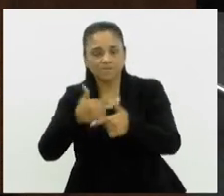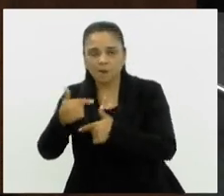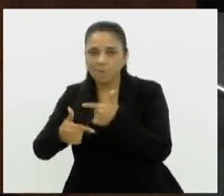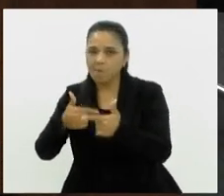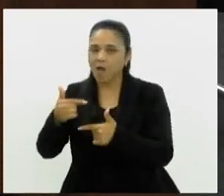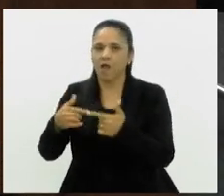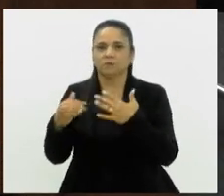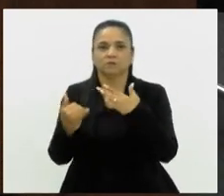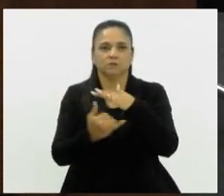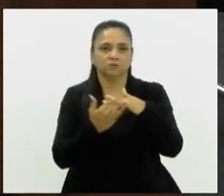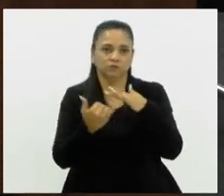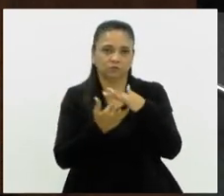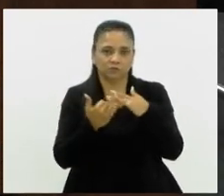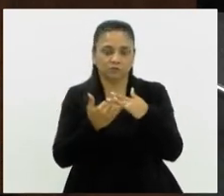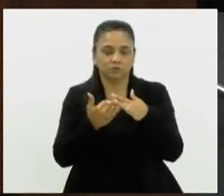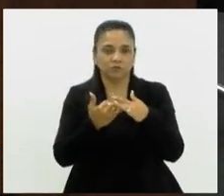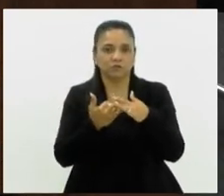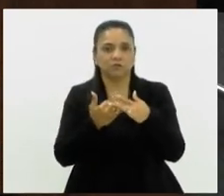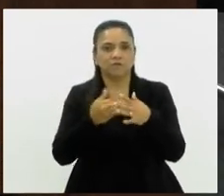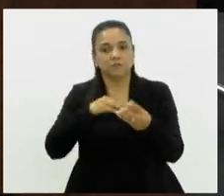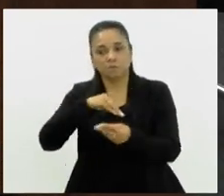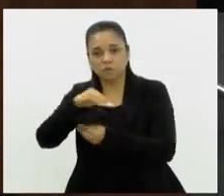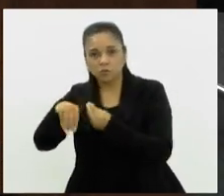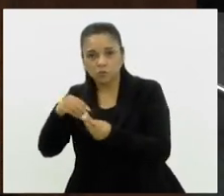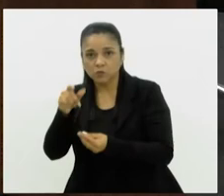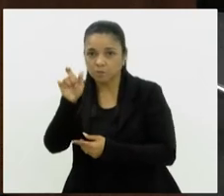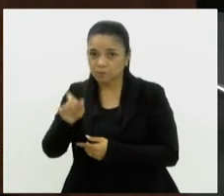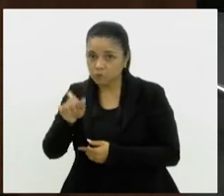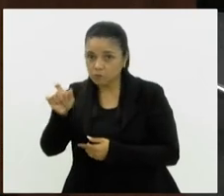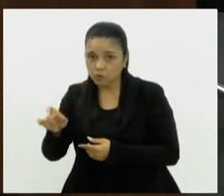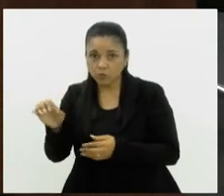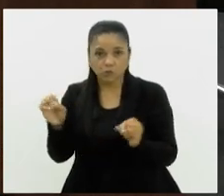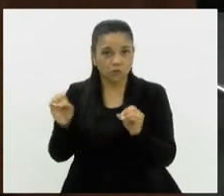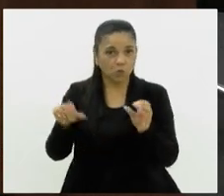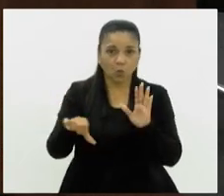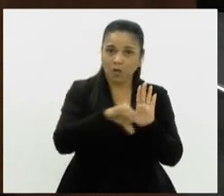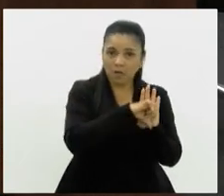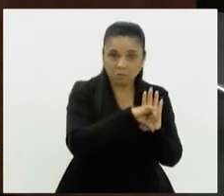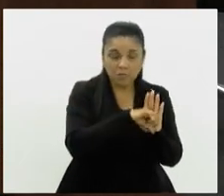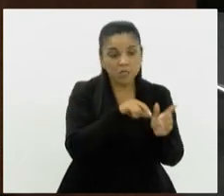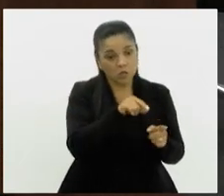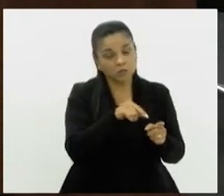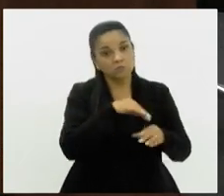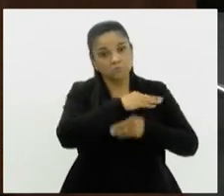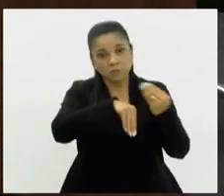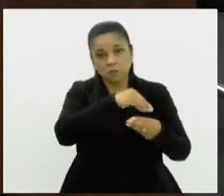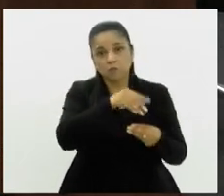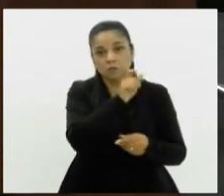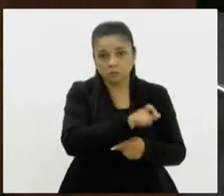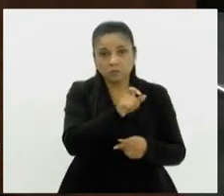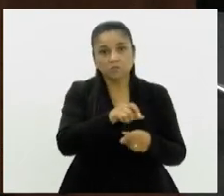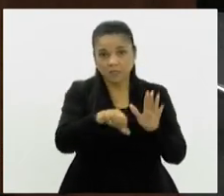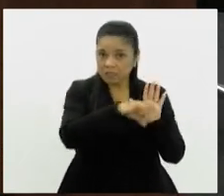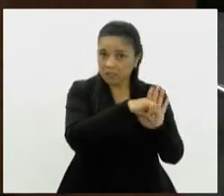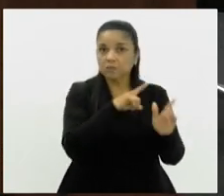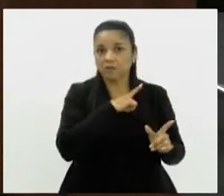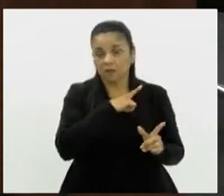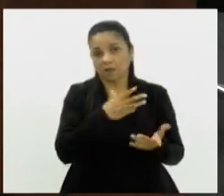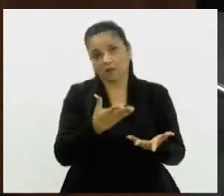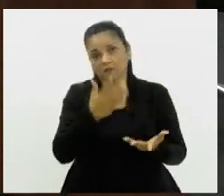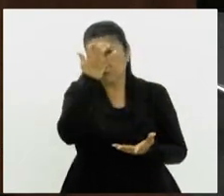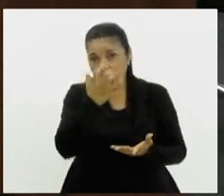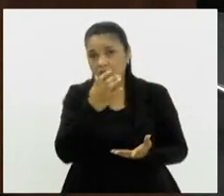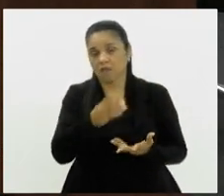alguma coisa onde está misturado pessoas que realmente não cometeram delitos e outros cometeram delitos muito sérios. Portanto, eu quero dizer que eu